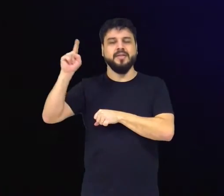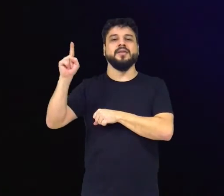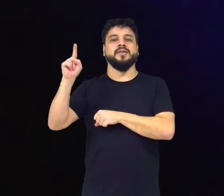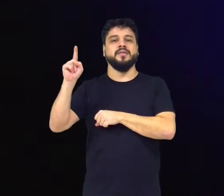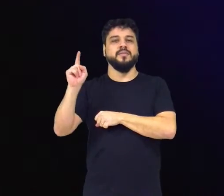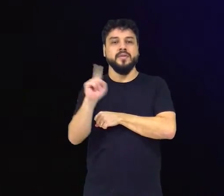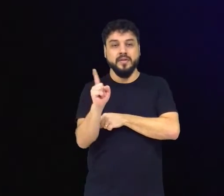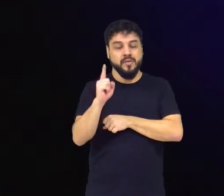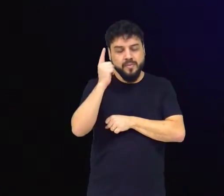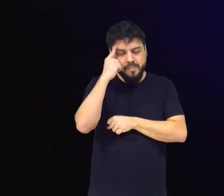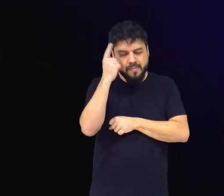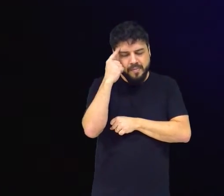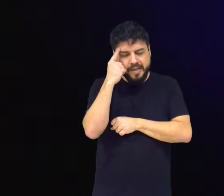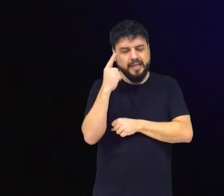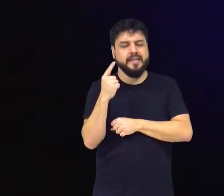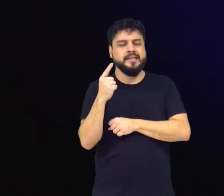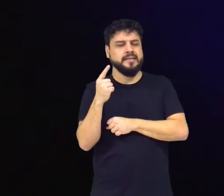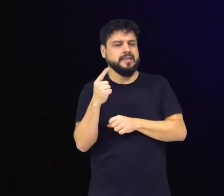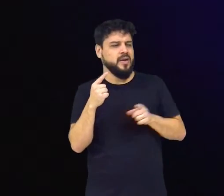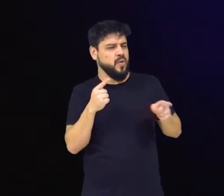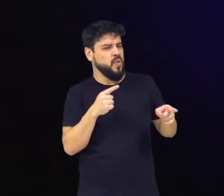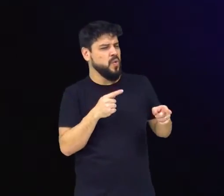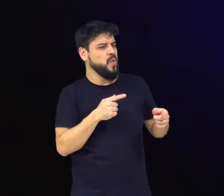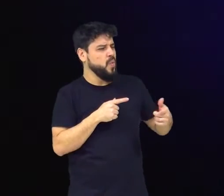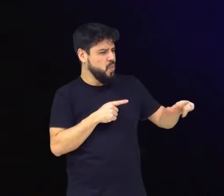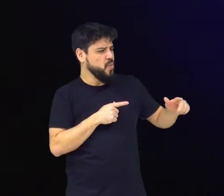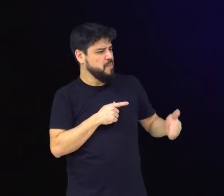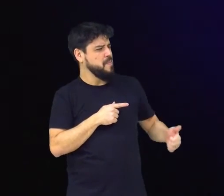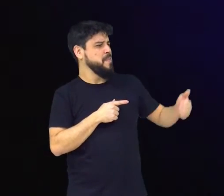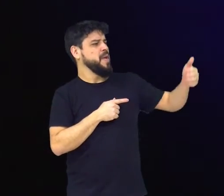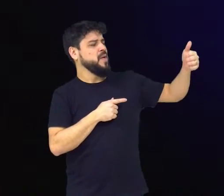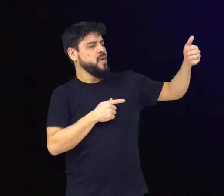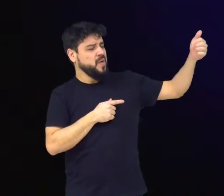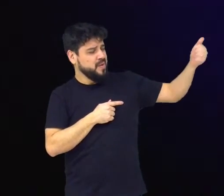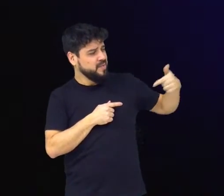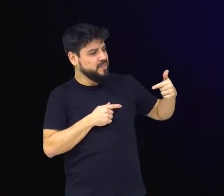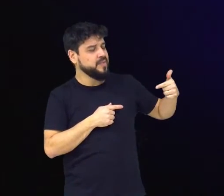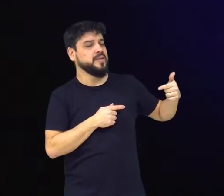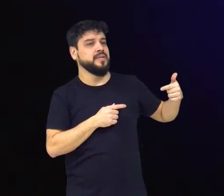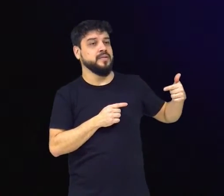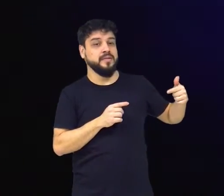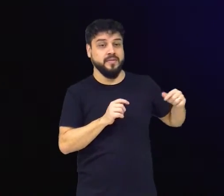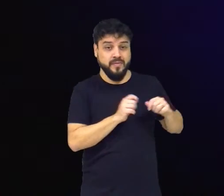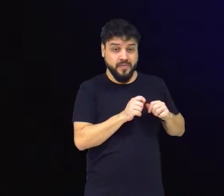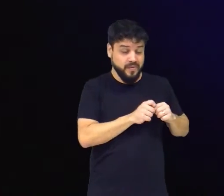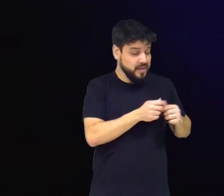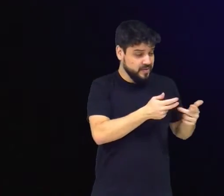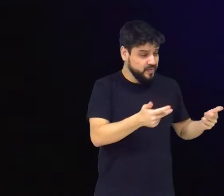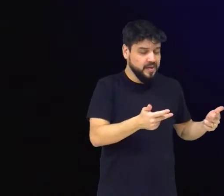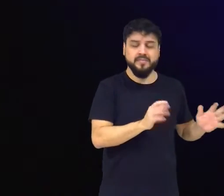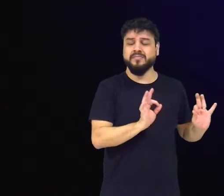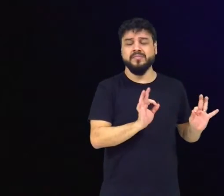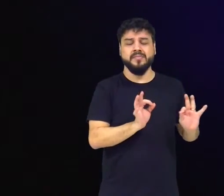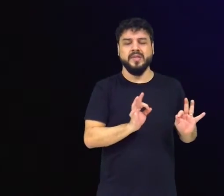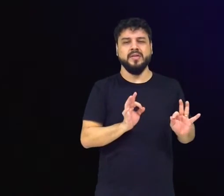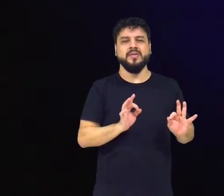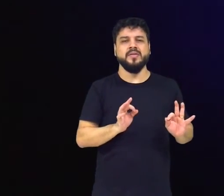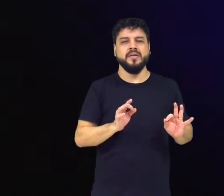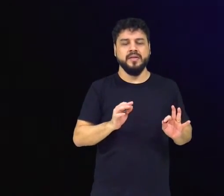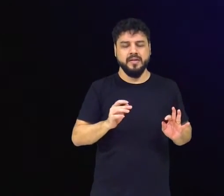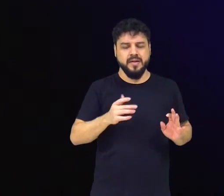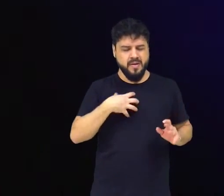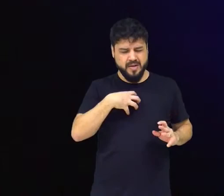indignes por causa daquele que prospera em seu caminho, por causa do homem que executa estatutos intentos. Deixa a